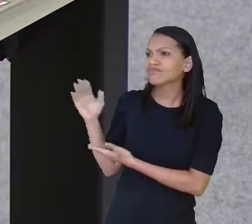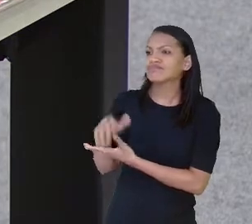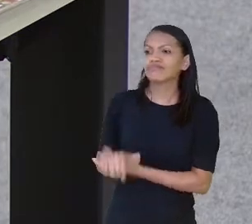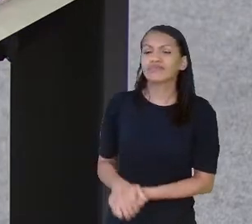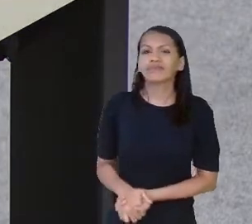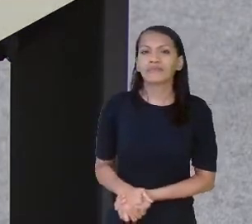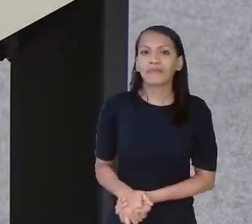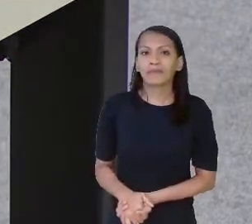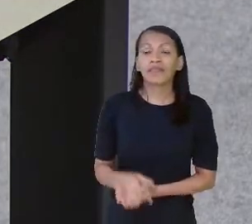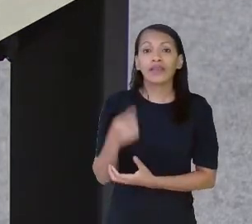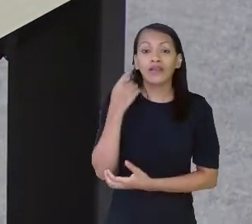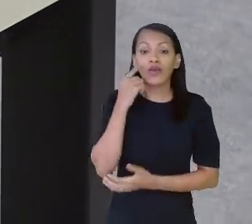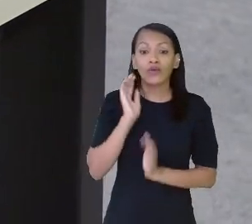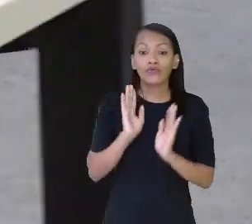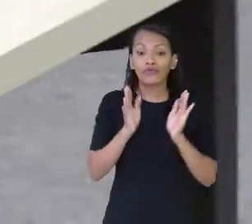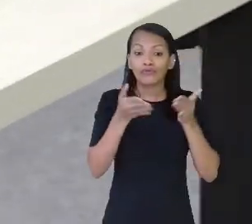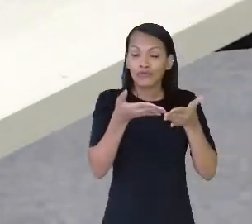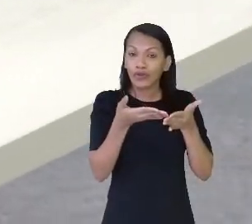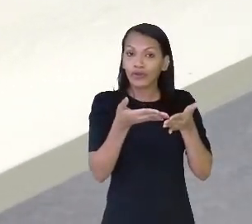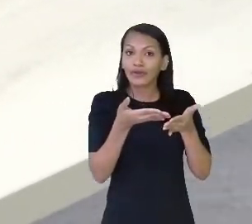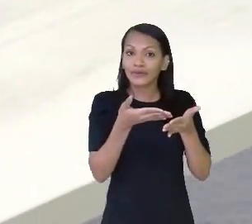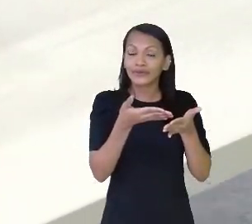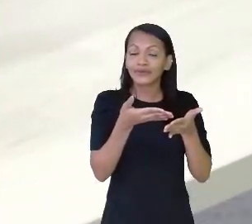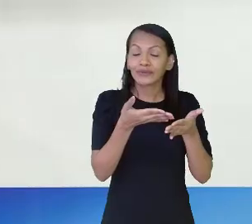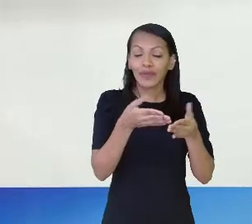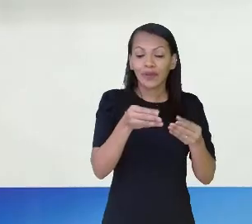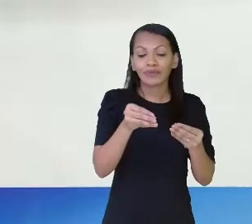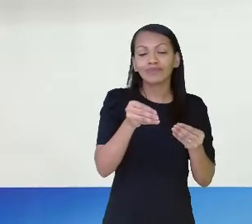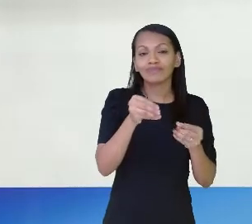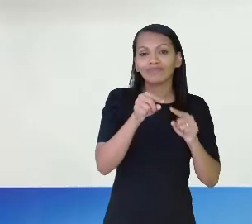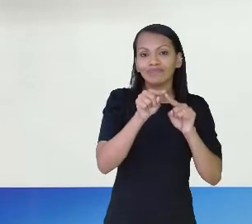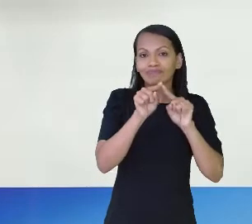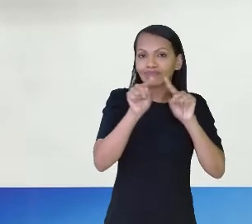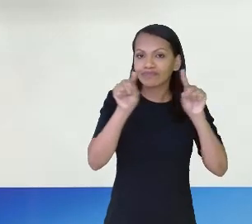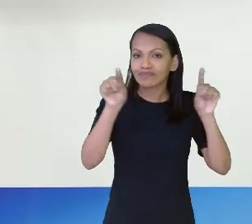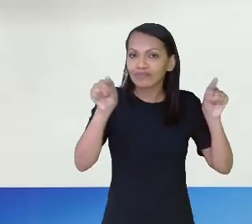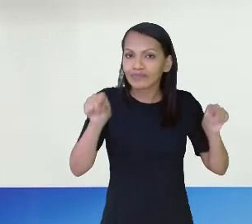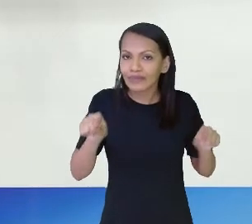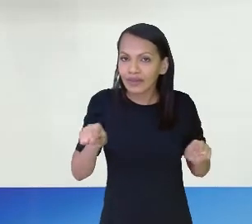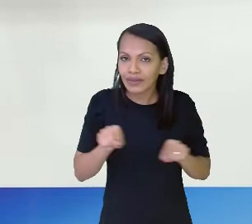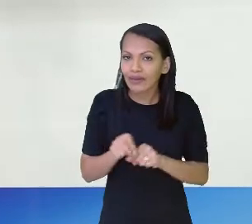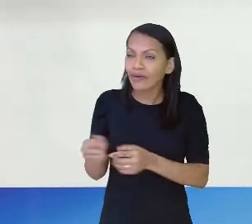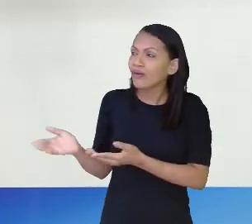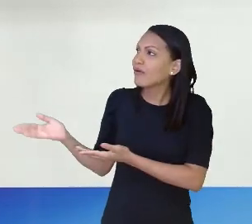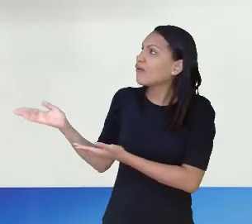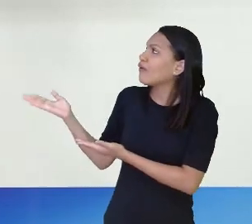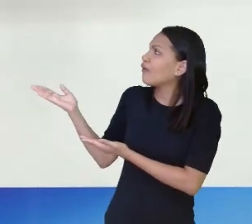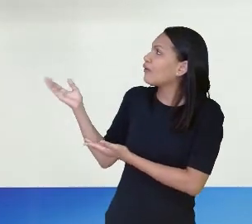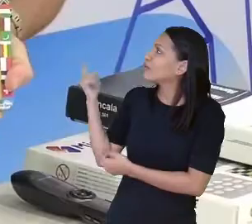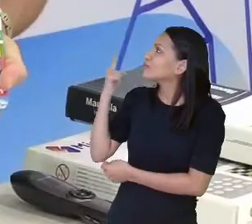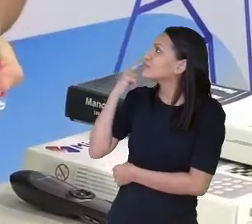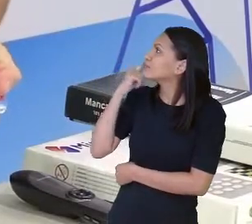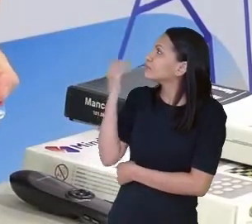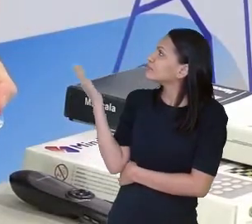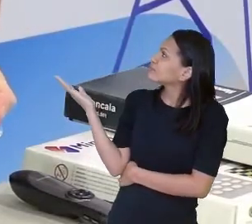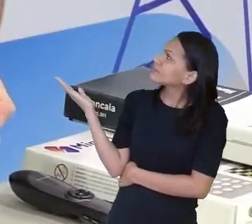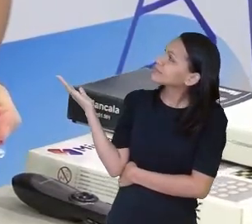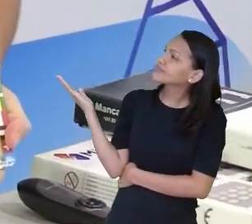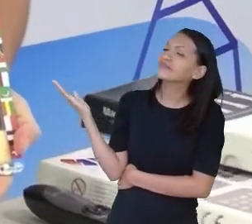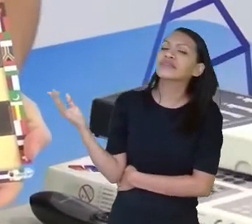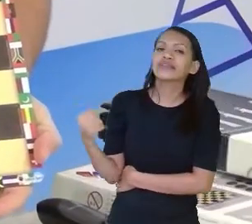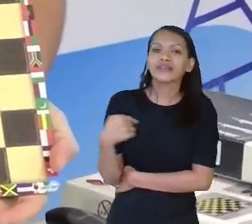gente vai focar no tabuleiro. Olha aqui o tabuleiro. Eu